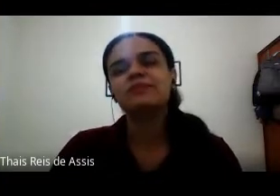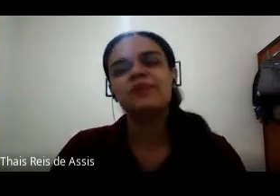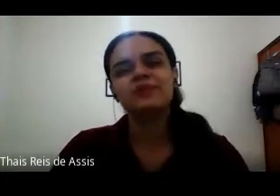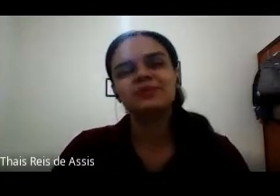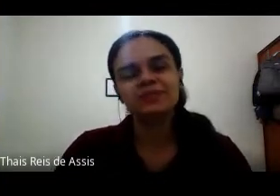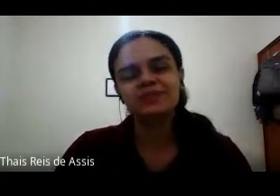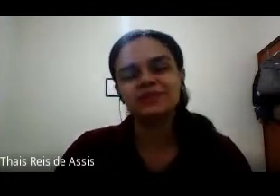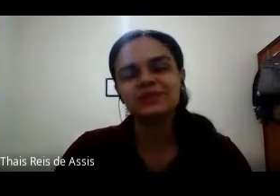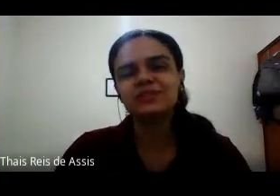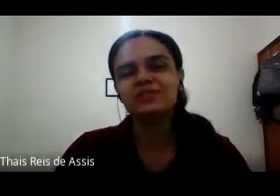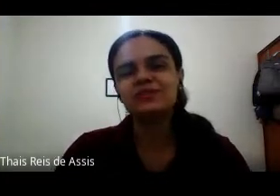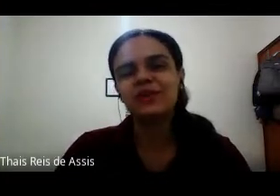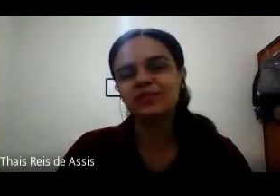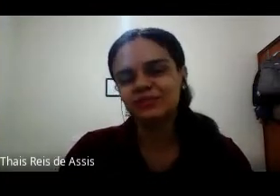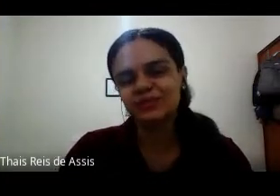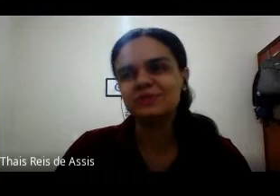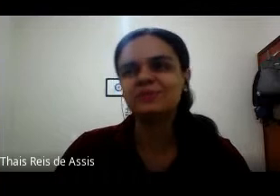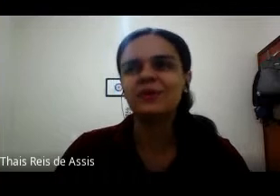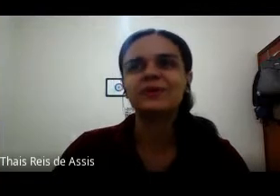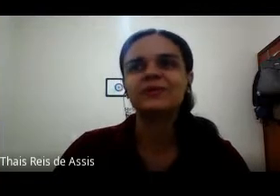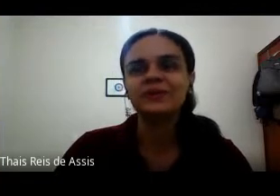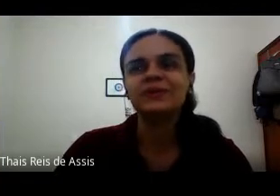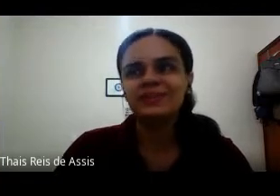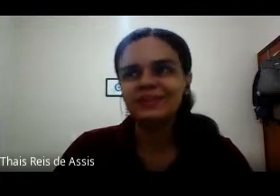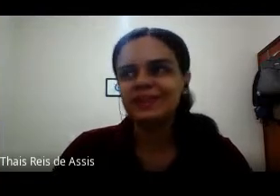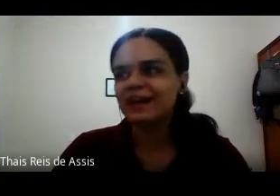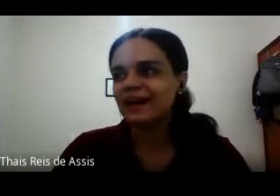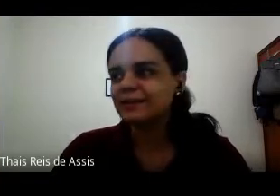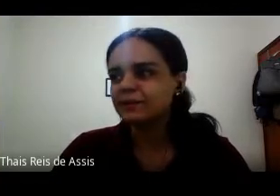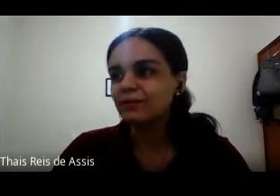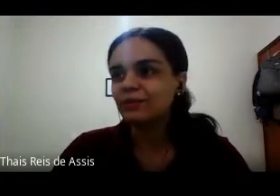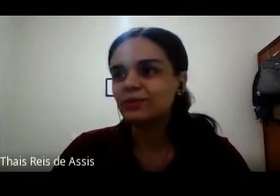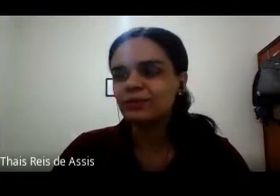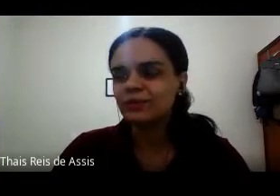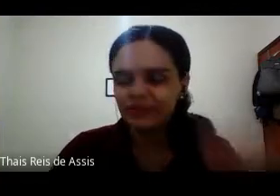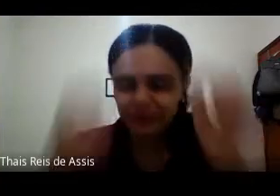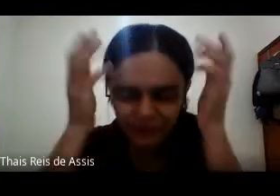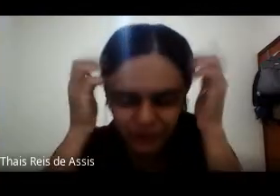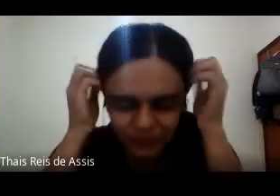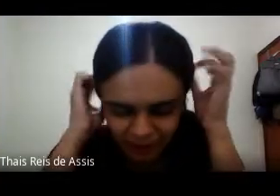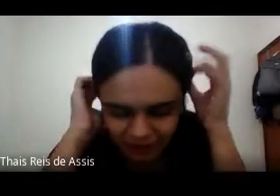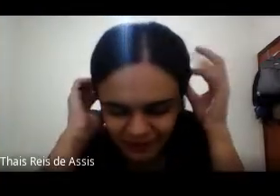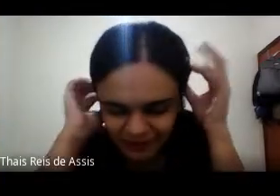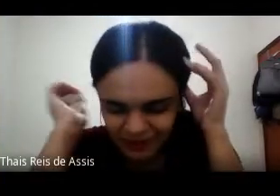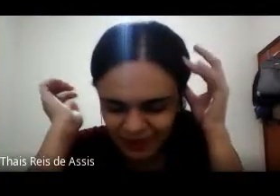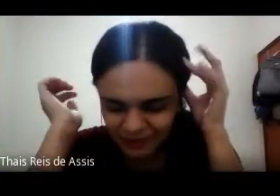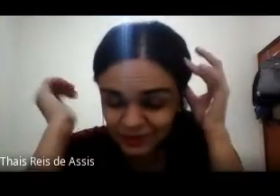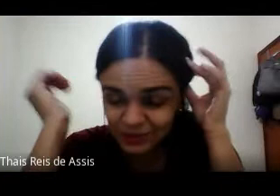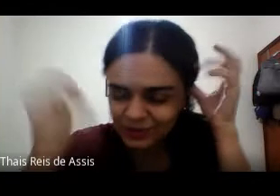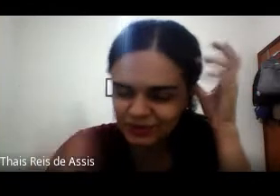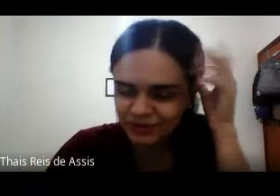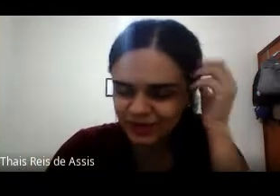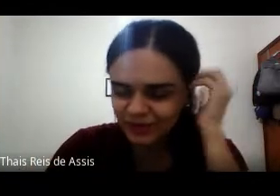mandando foto da produção do vestido, foto do vestido pronto, do detalhe. E foi muito rápido. Eu lembro que na época eu